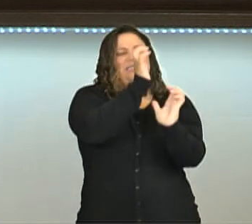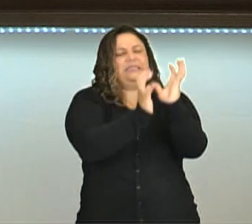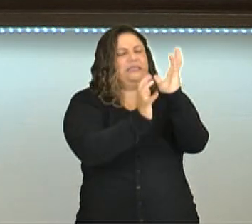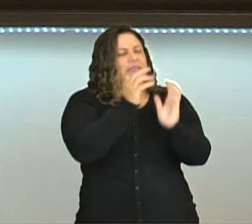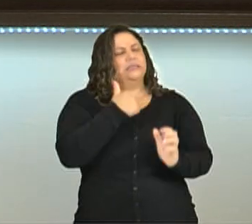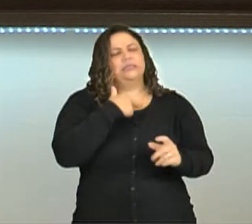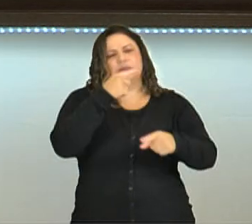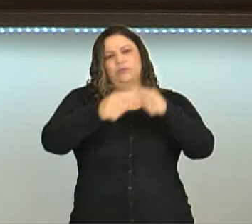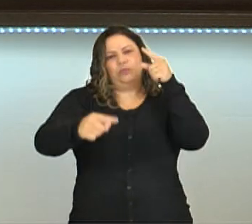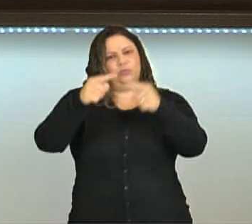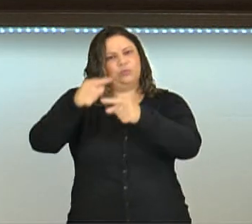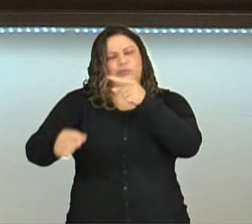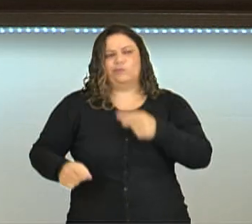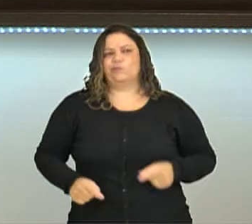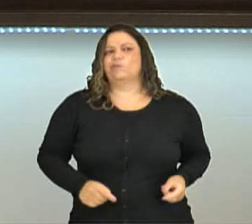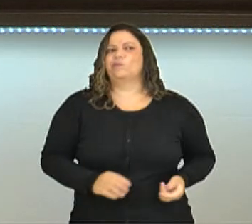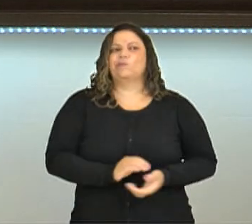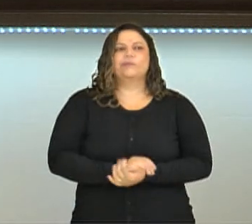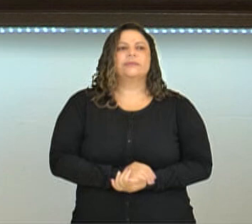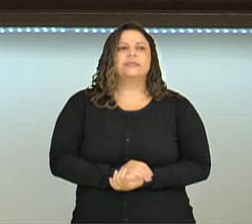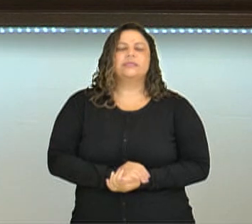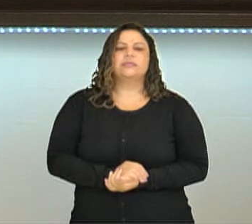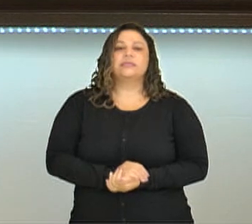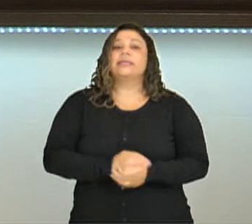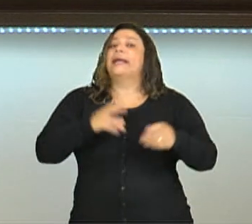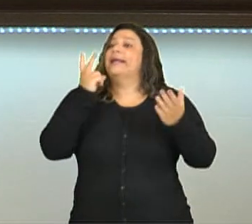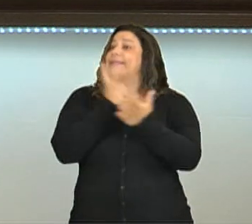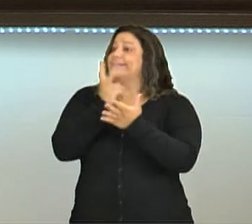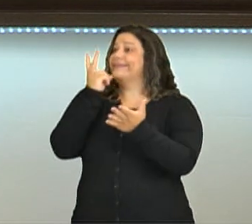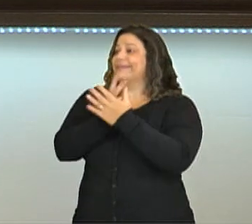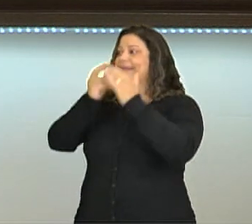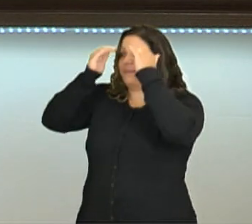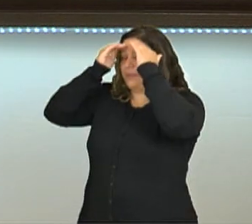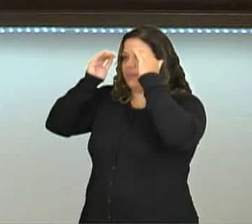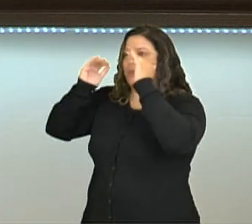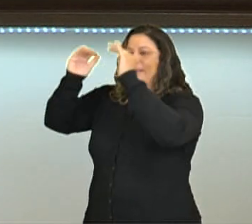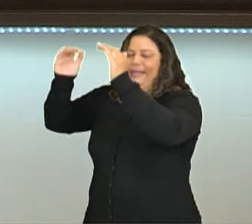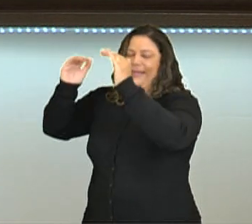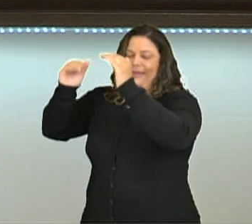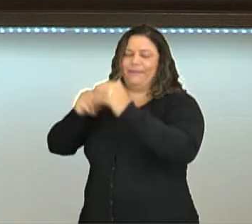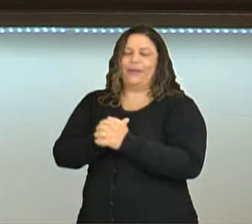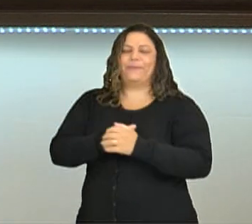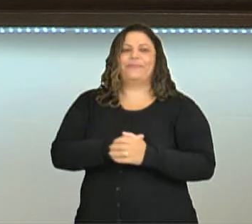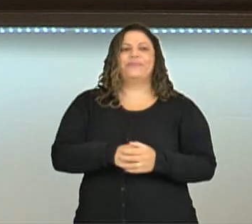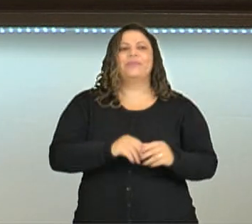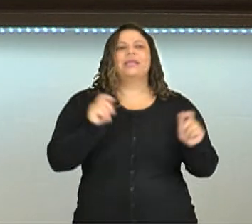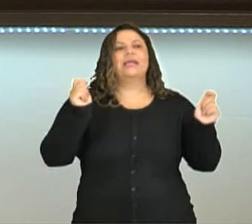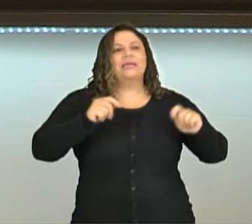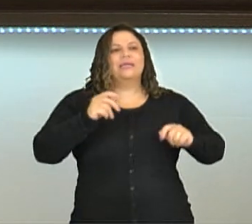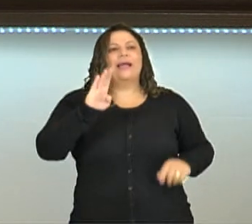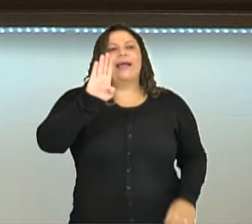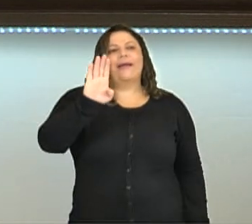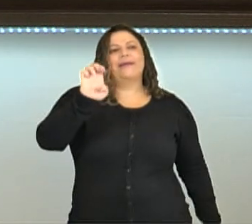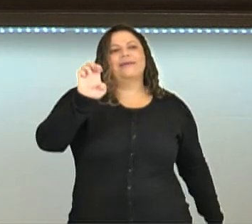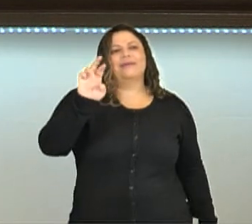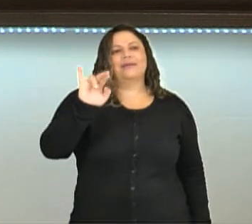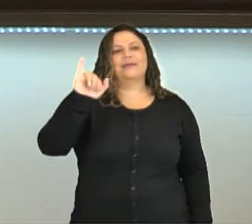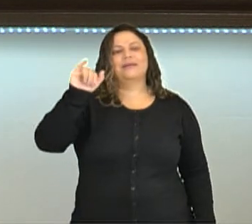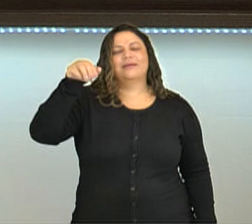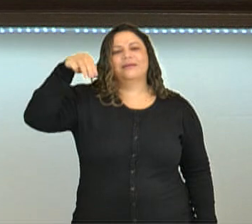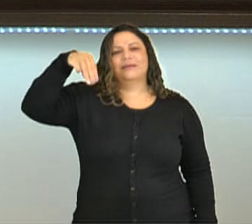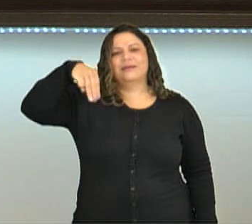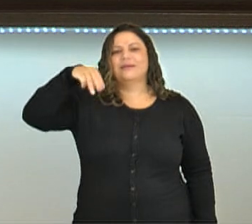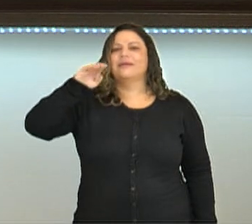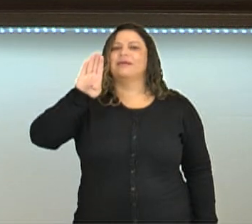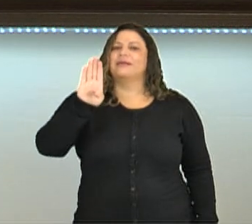agressão. Sempre obedecer o comando do berimbau. Berimbau é um instrumento, já adianto. Ele é